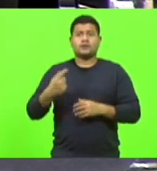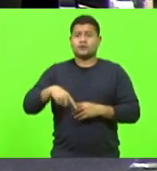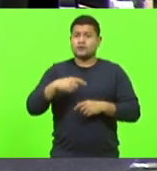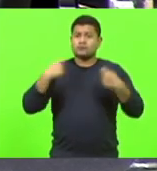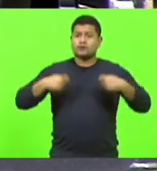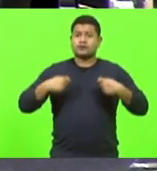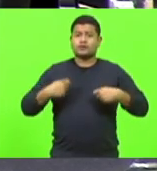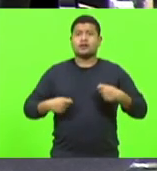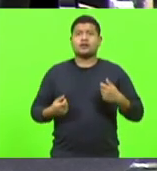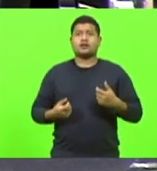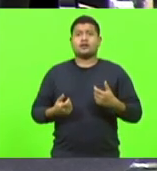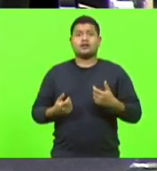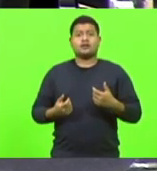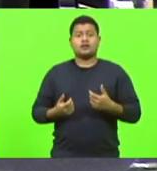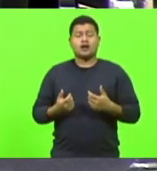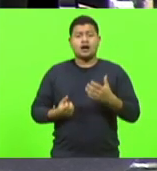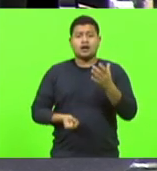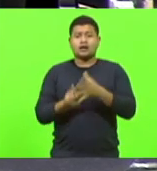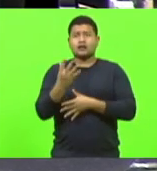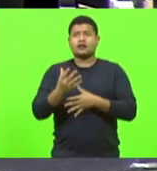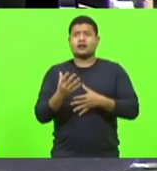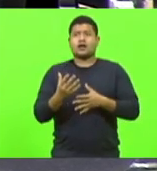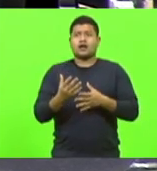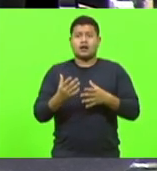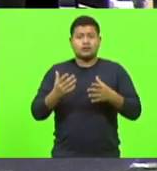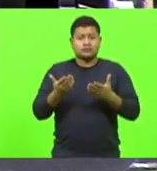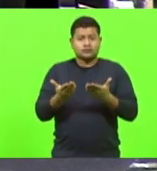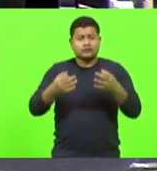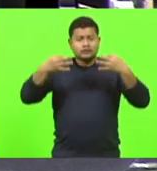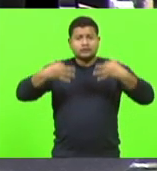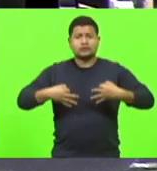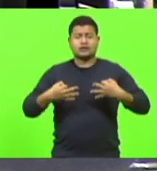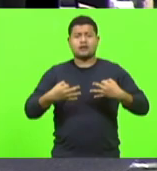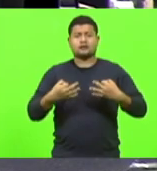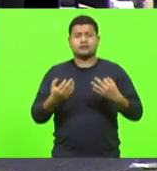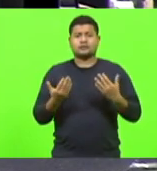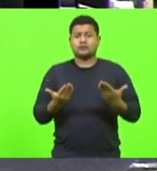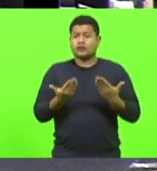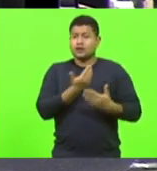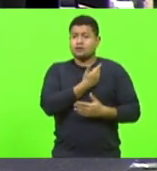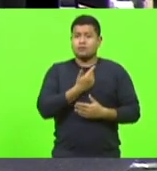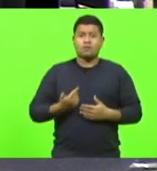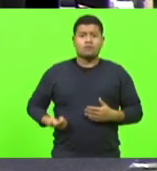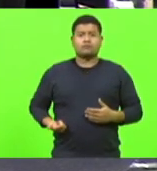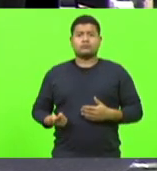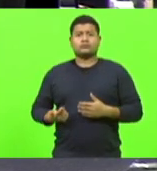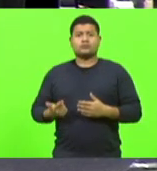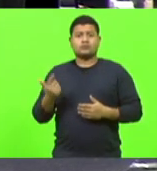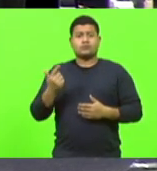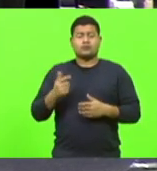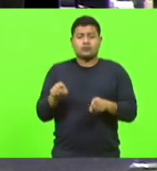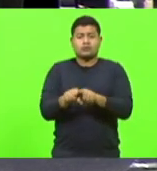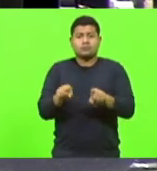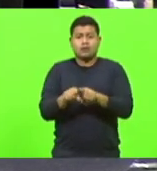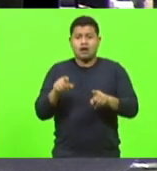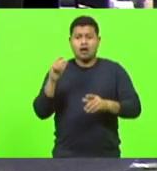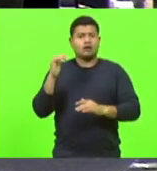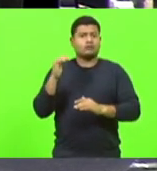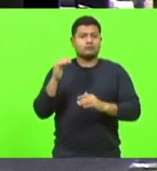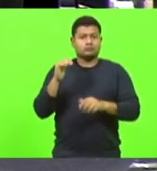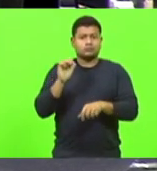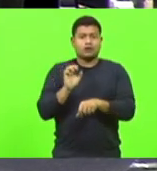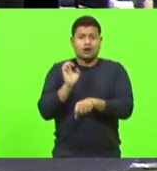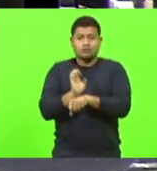condições de gestão que faça com que o estado seja o estado Progressista e ele